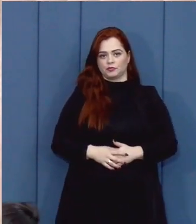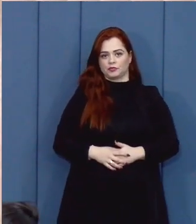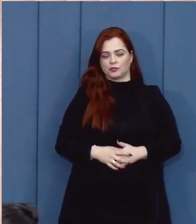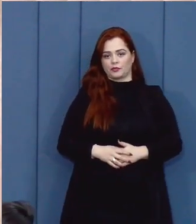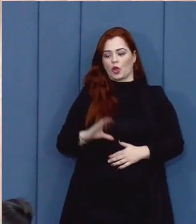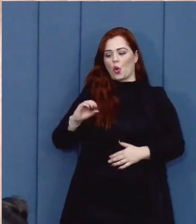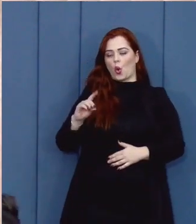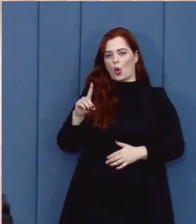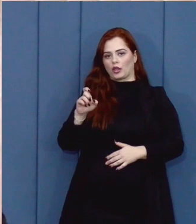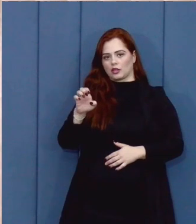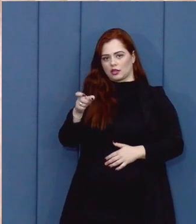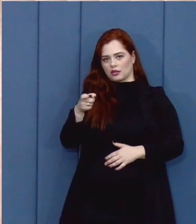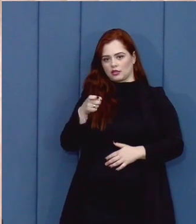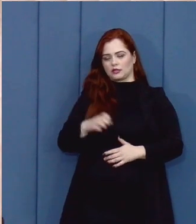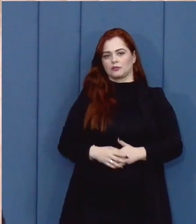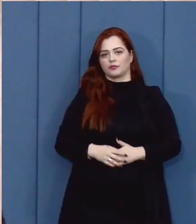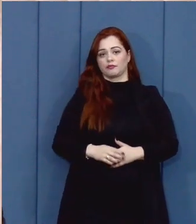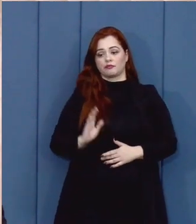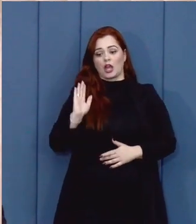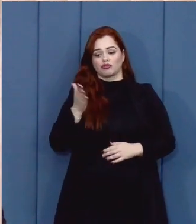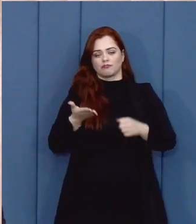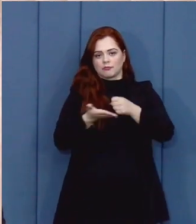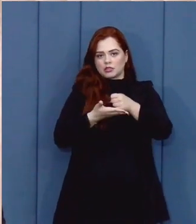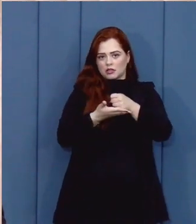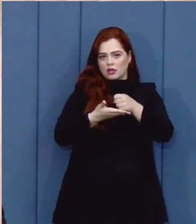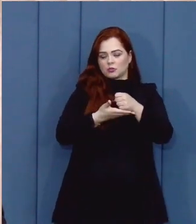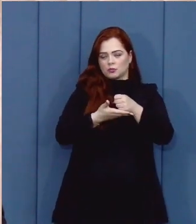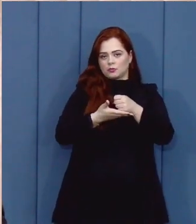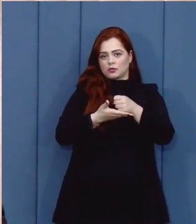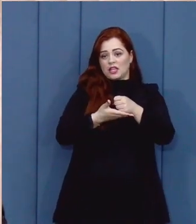o Códex está fundamentado, né,